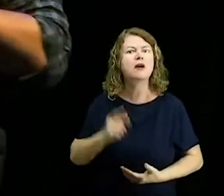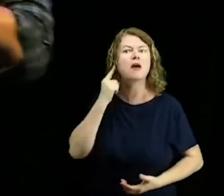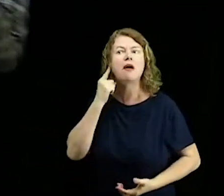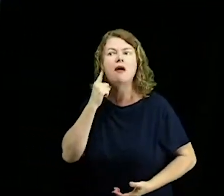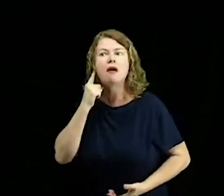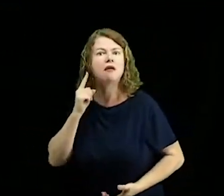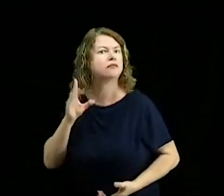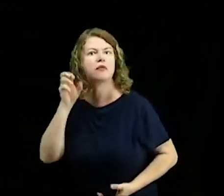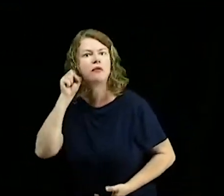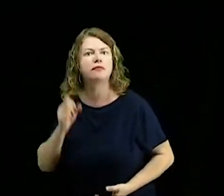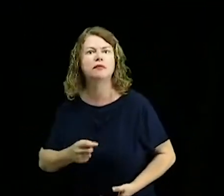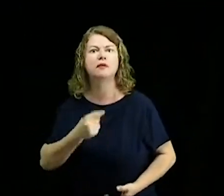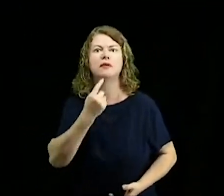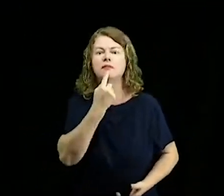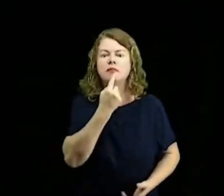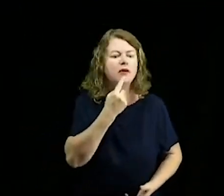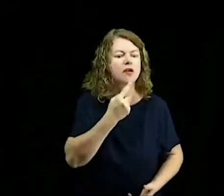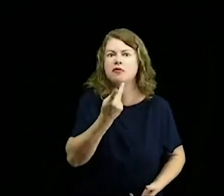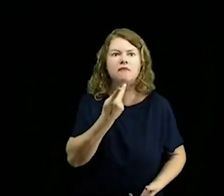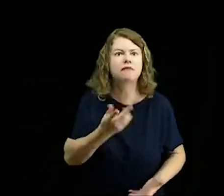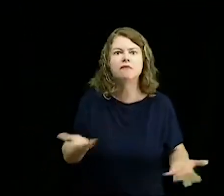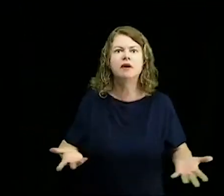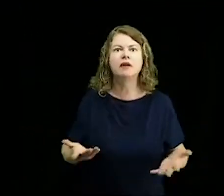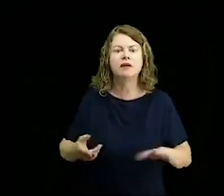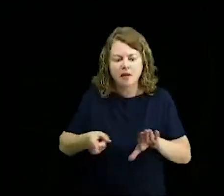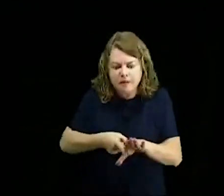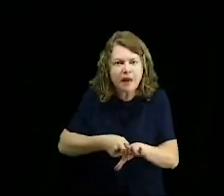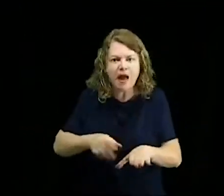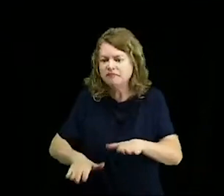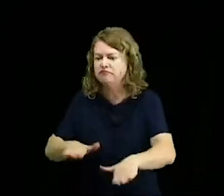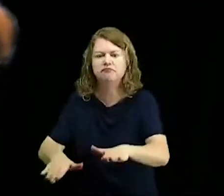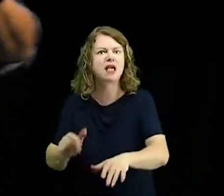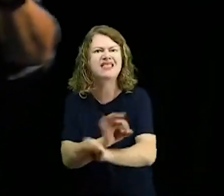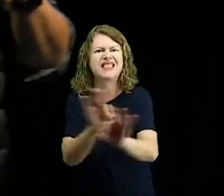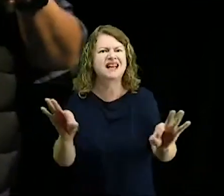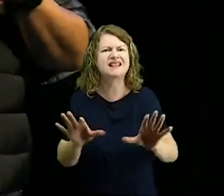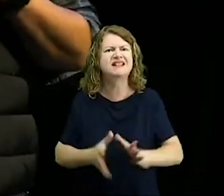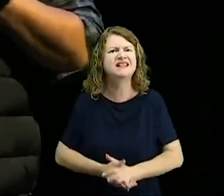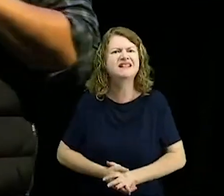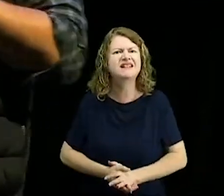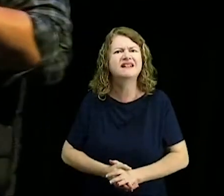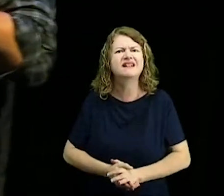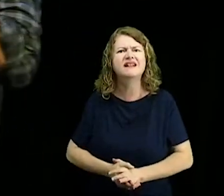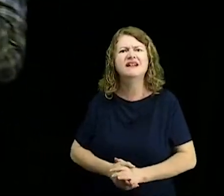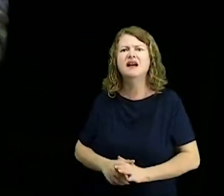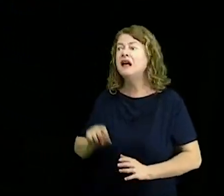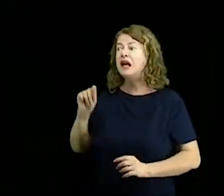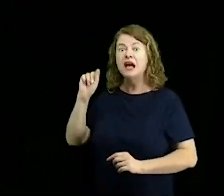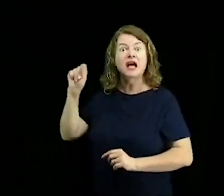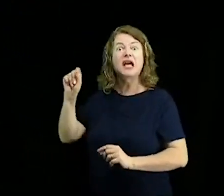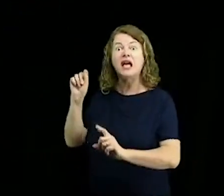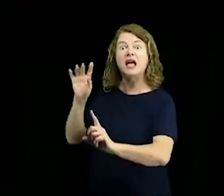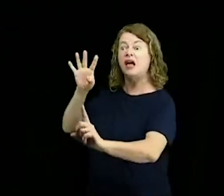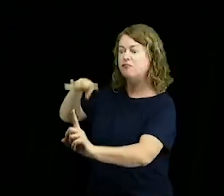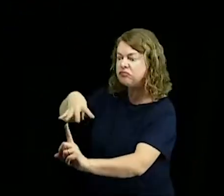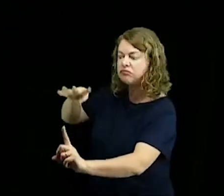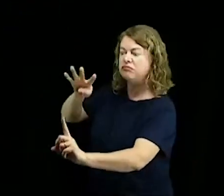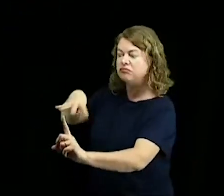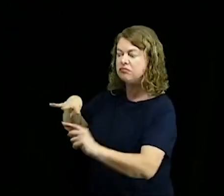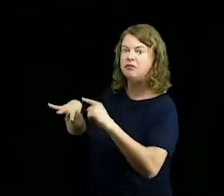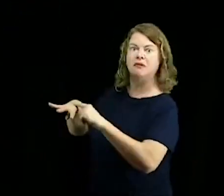ouvem, tem mãos e não apalpam, tem pés e não andam, torne-se semelhante a eles os que o